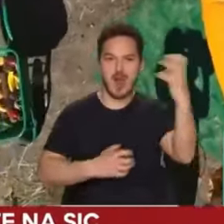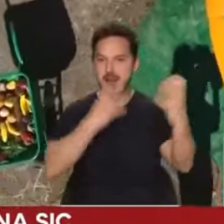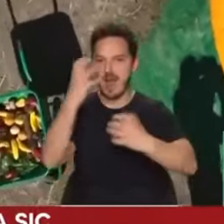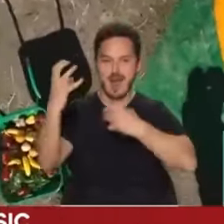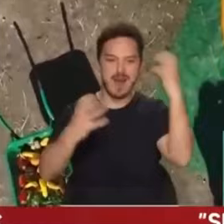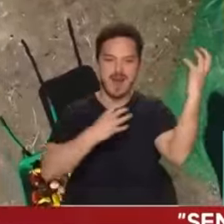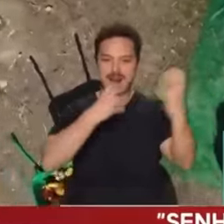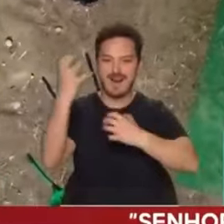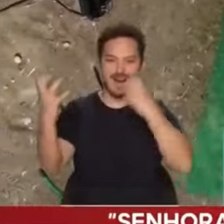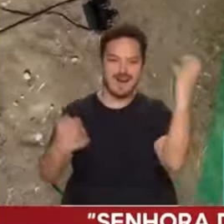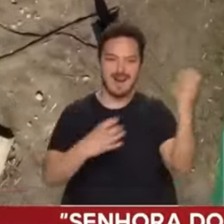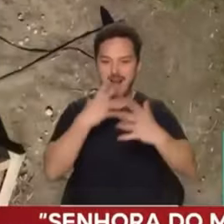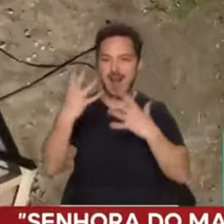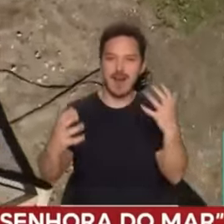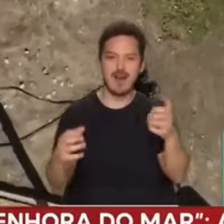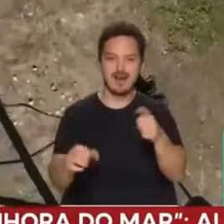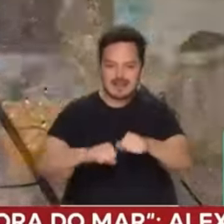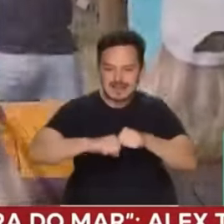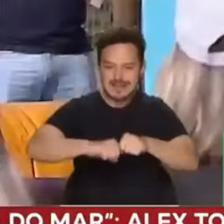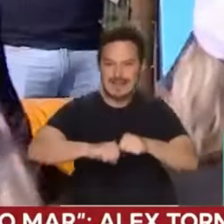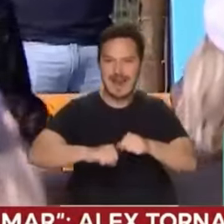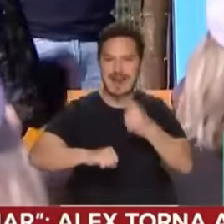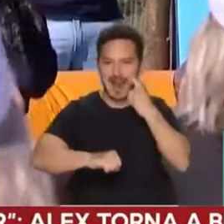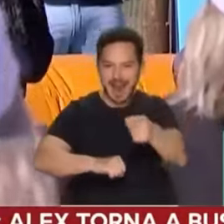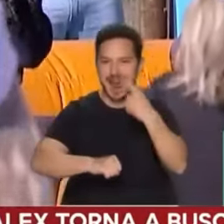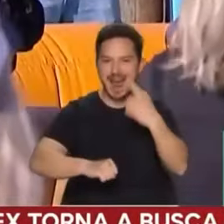apta apta a